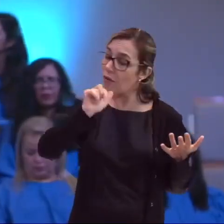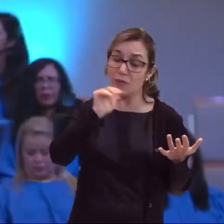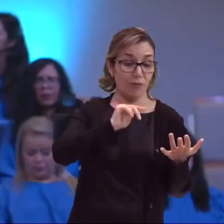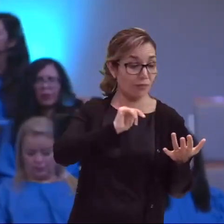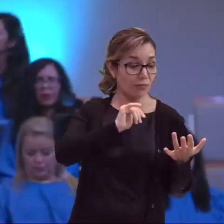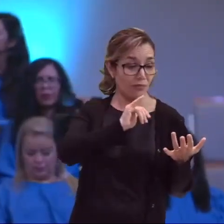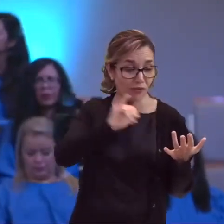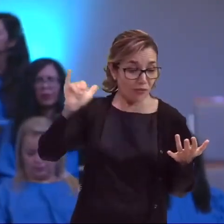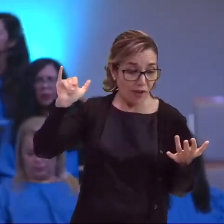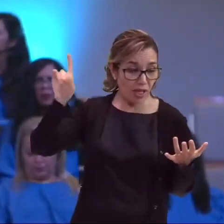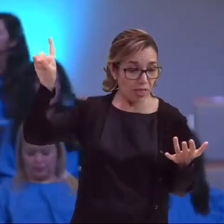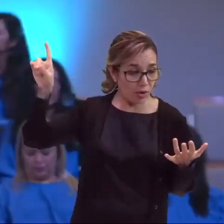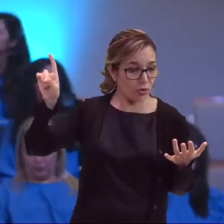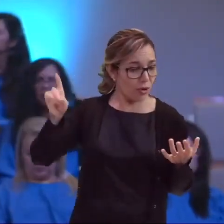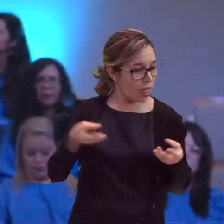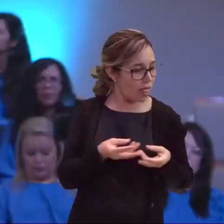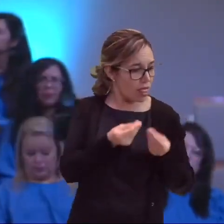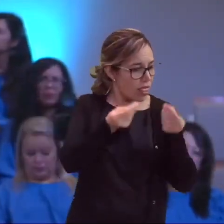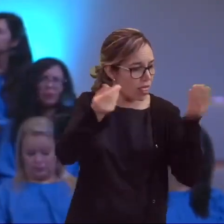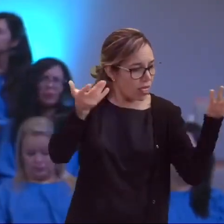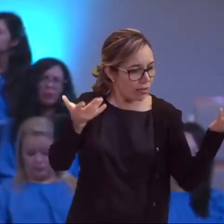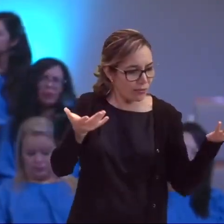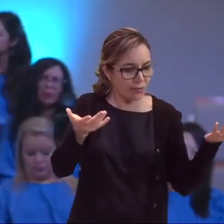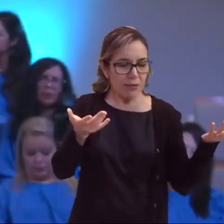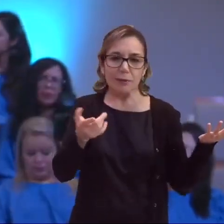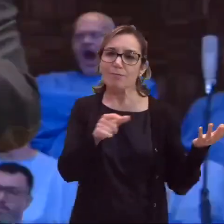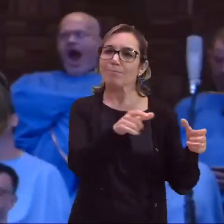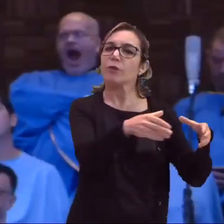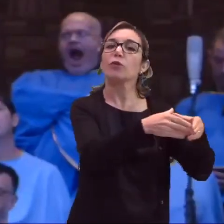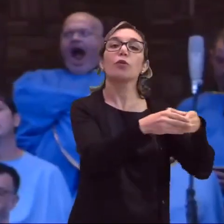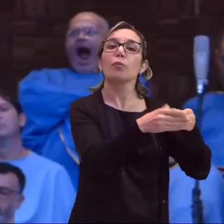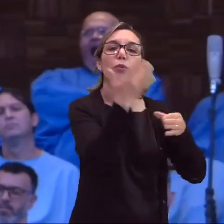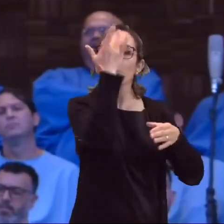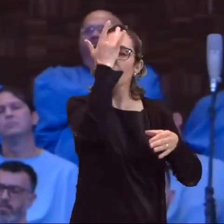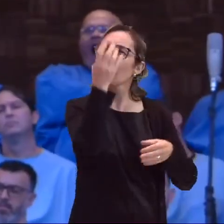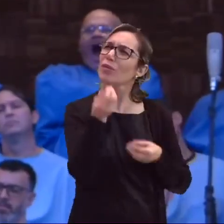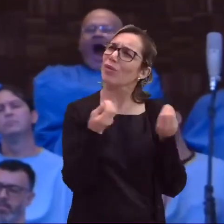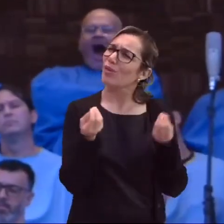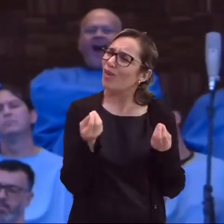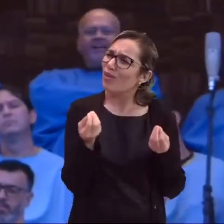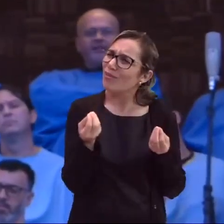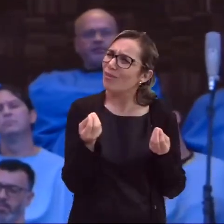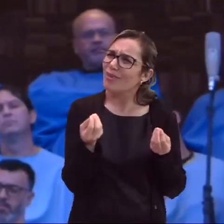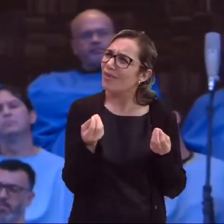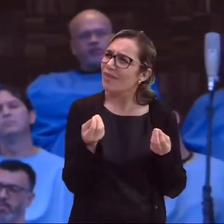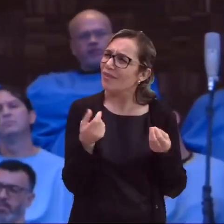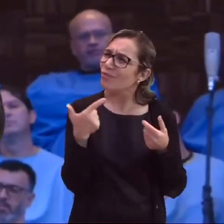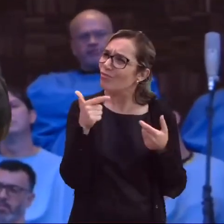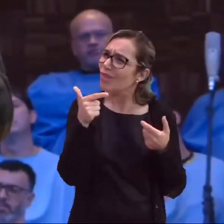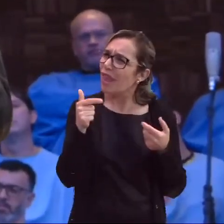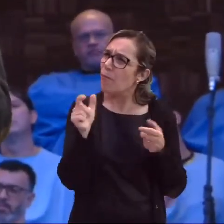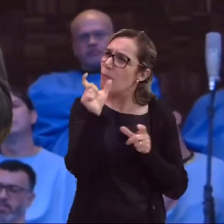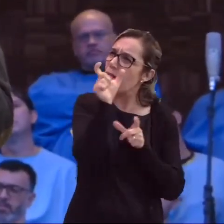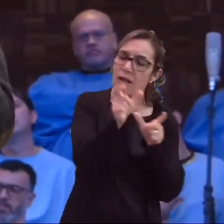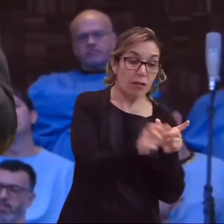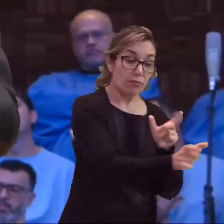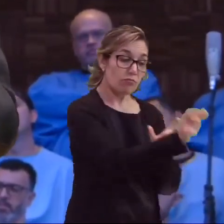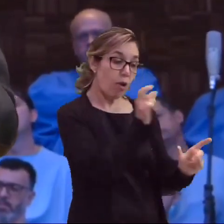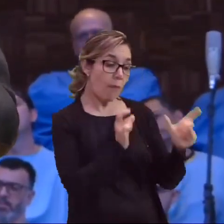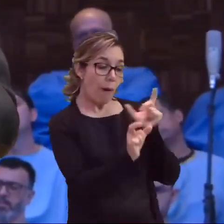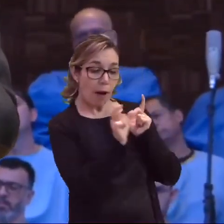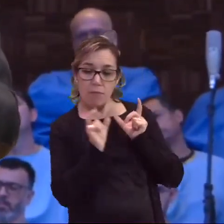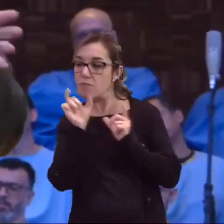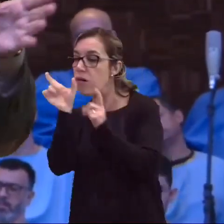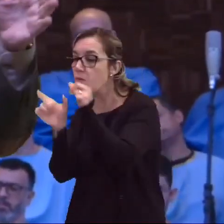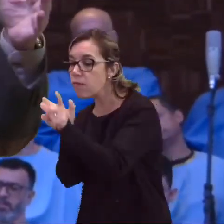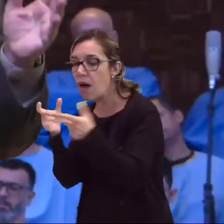repetir determinado as palavras e então depois ela está explicado ela tinha tava fechando o negócio dela e ela